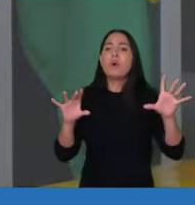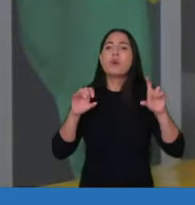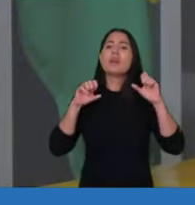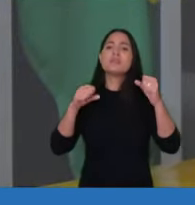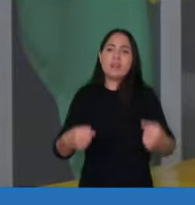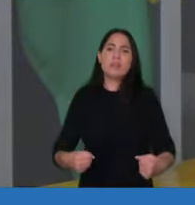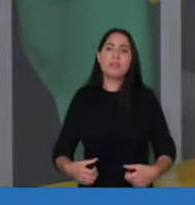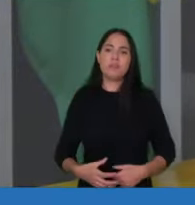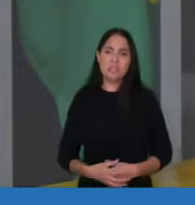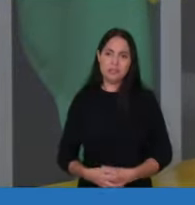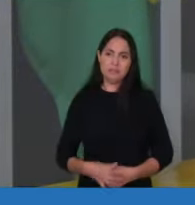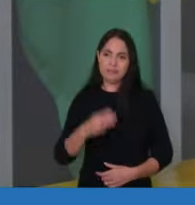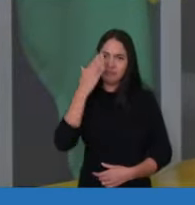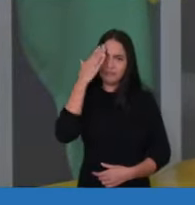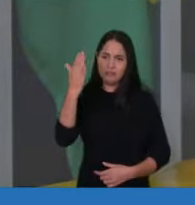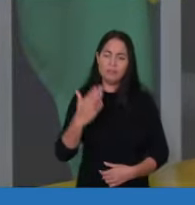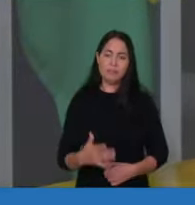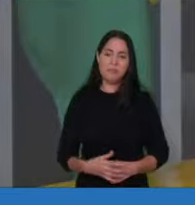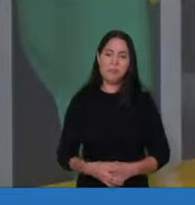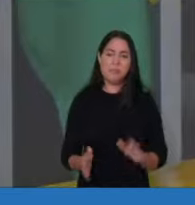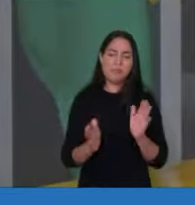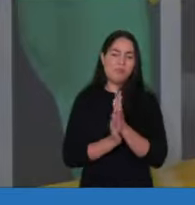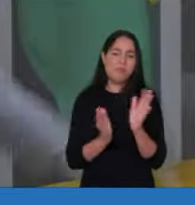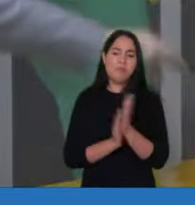nosso país. Muito obrigado.